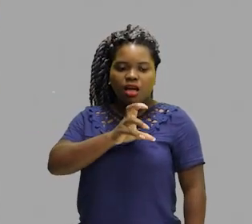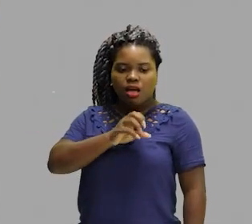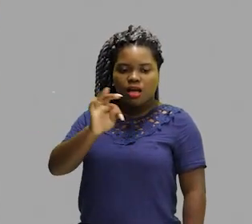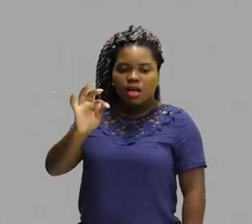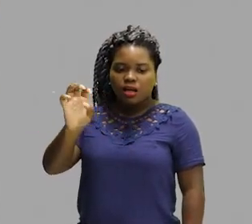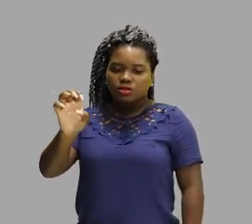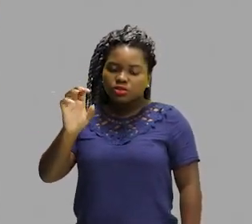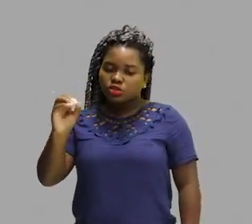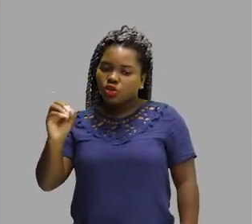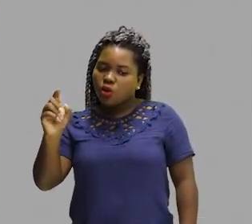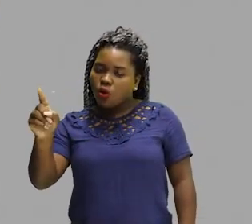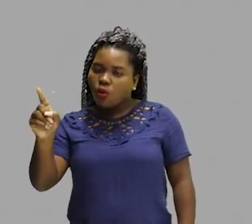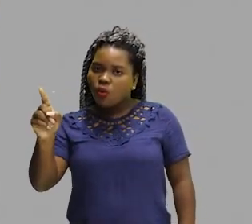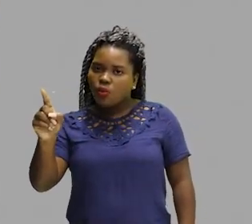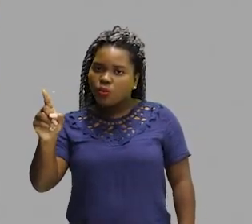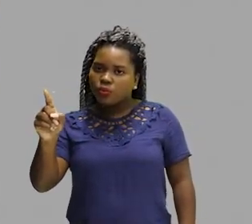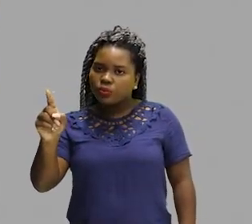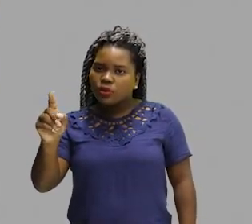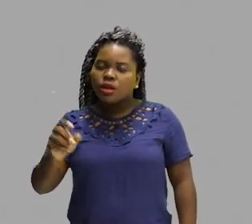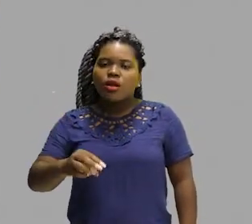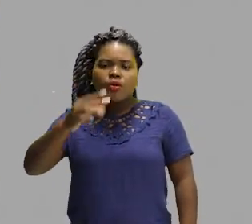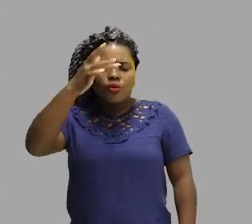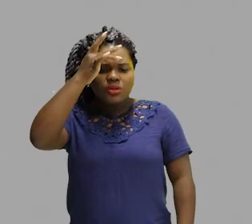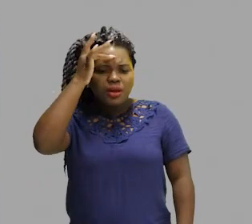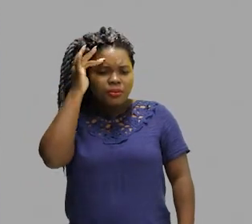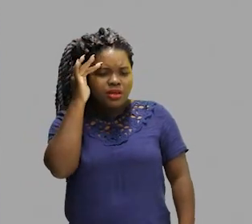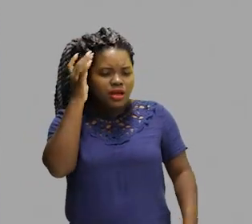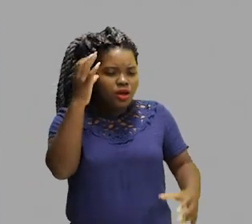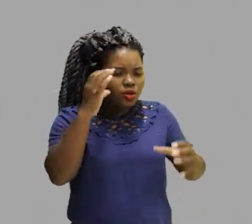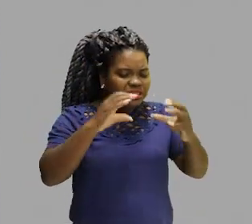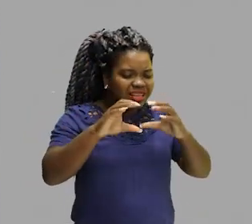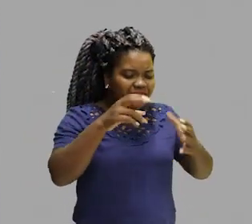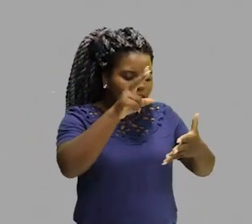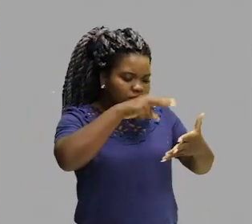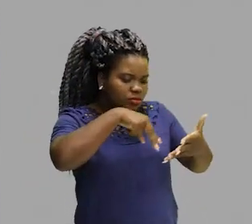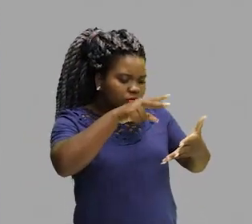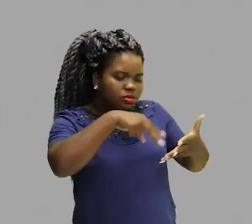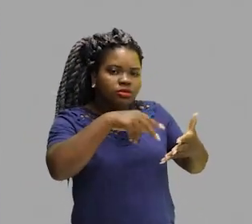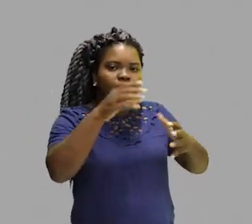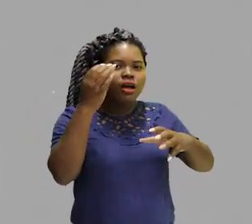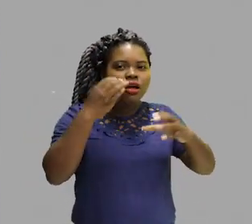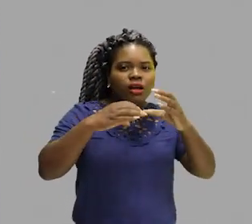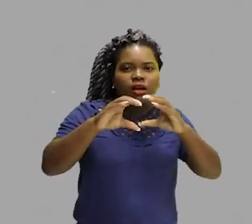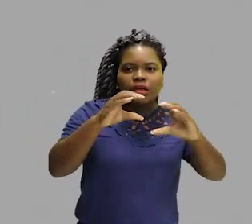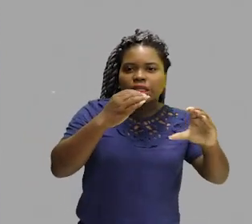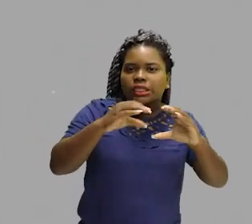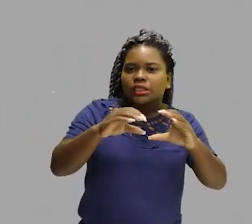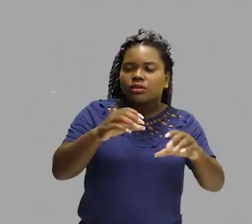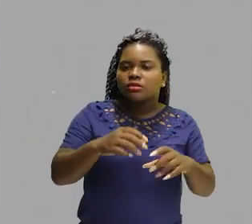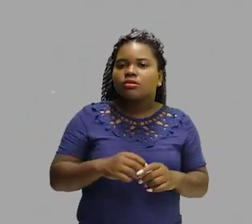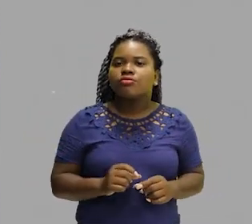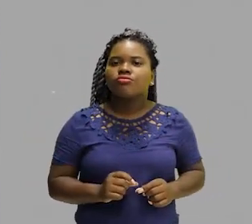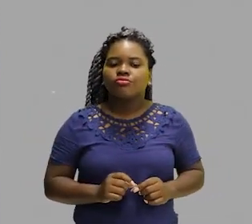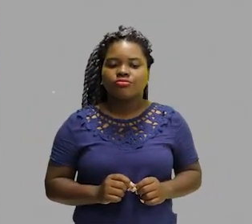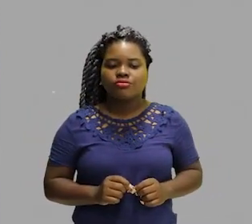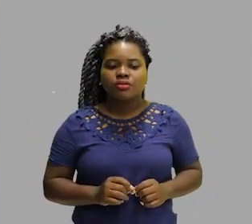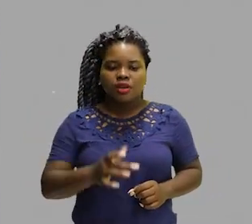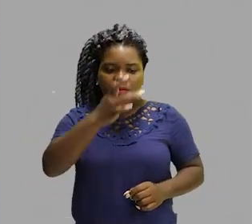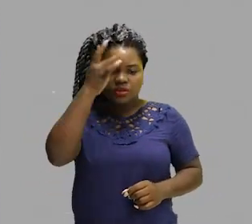cruz. Quando alguém está cantando, vamos supor que isso aqui seja a letra de uma canção. Ninguém vai dizer assim, ó.